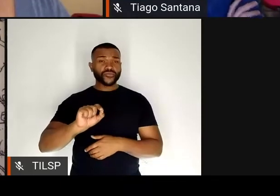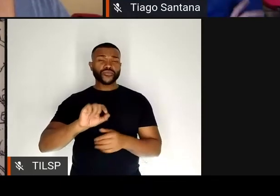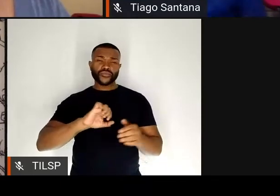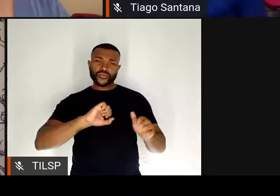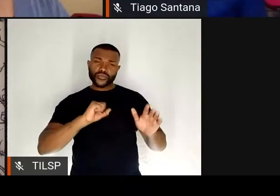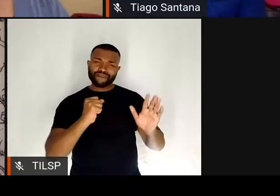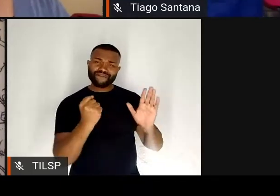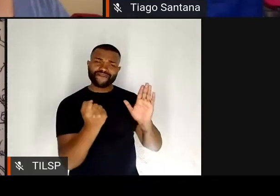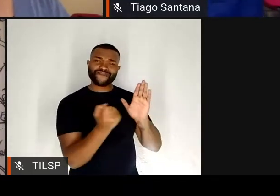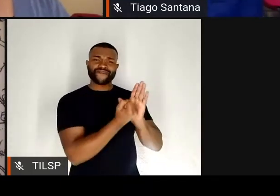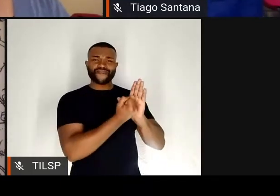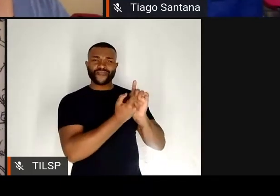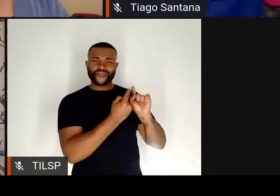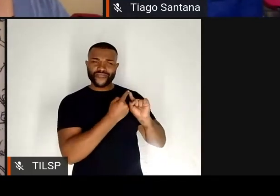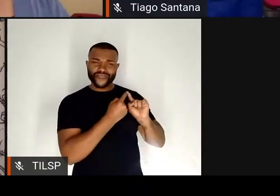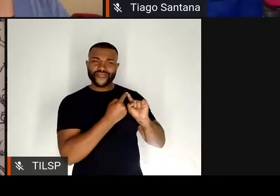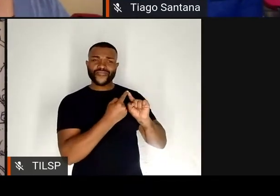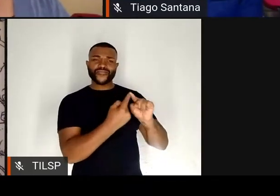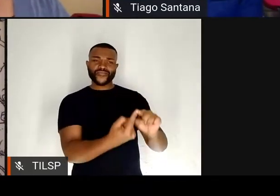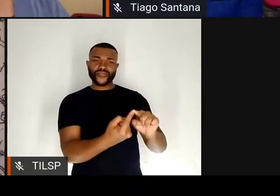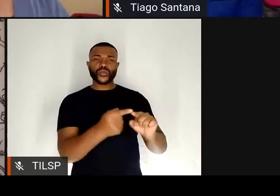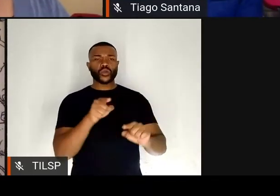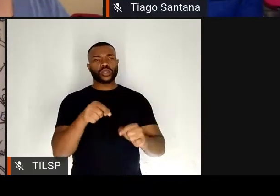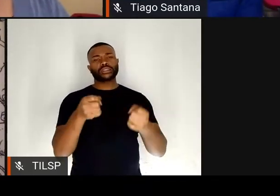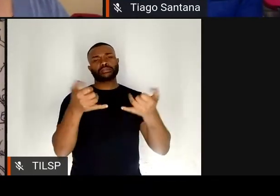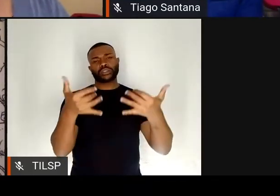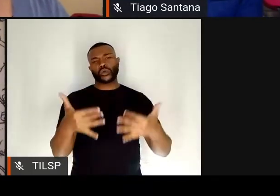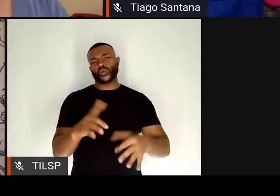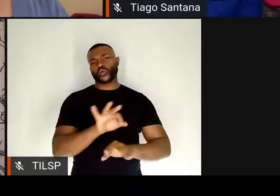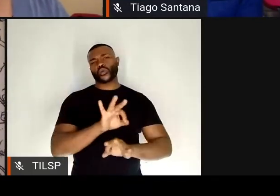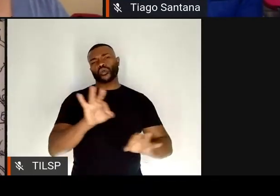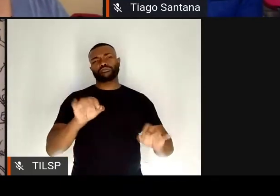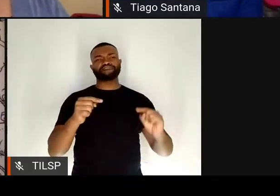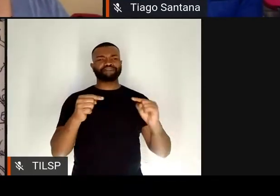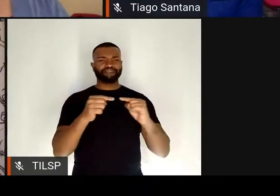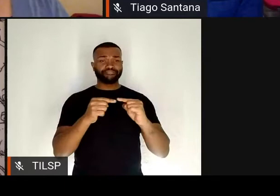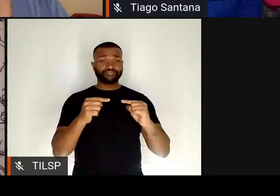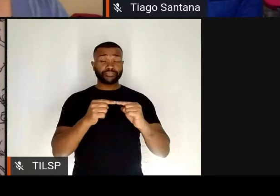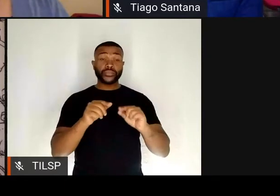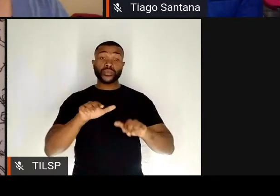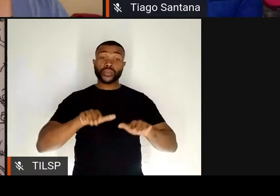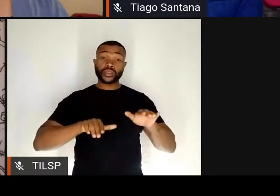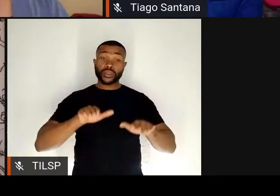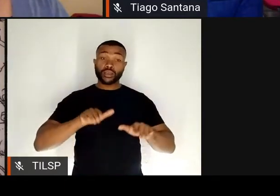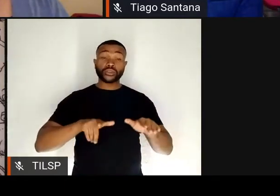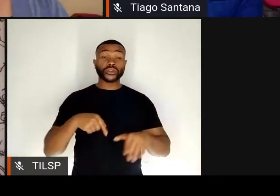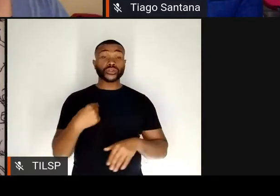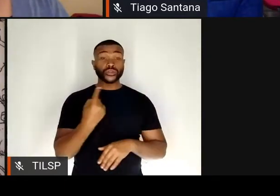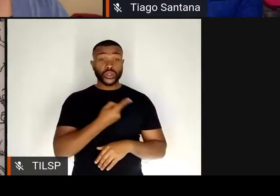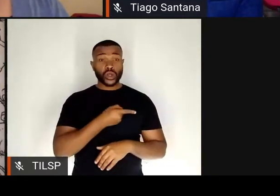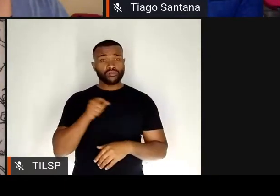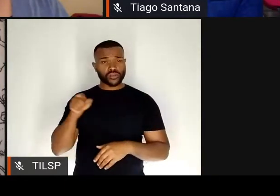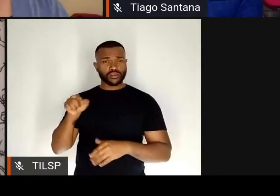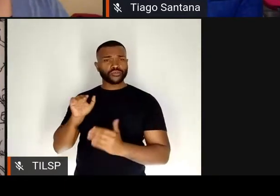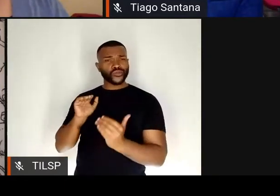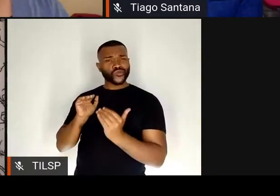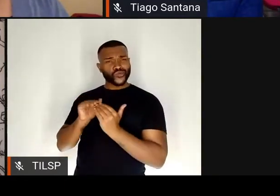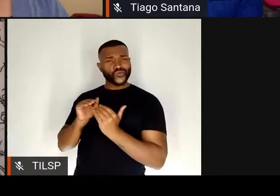marca exatamente alinhamentos, né? Eu acho que você esclareceu isso muito bem. Eu acho que talvez a gente pudesse, se você concorda,